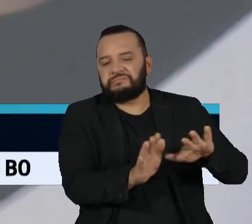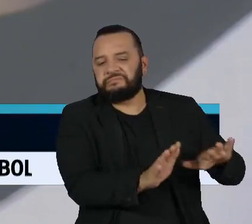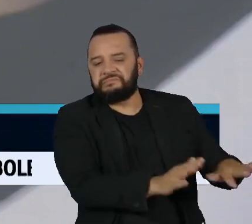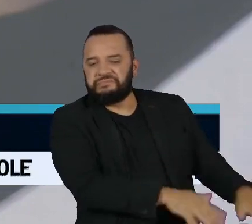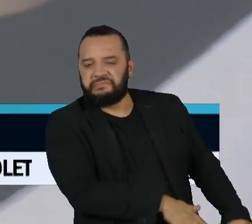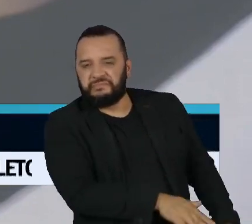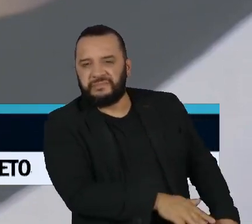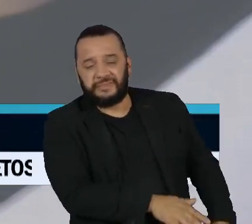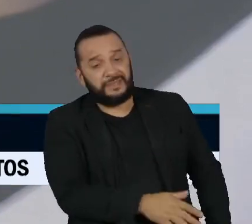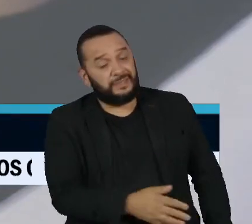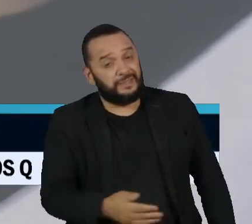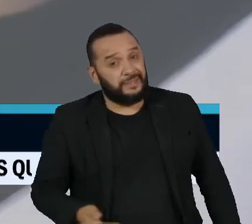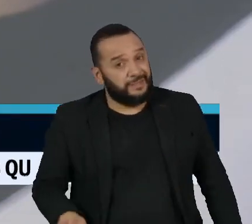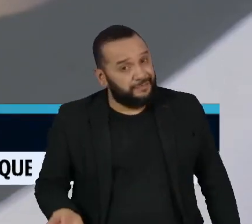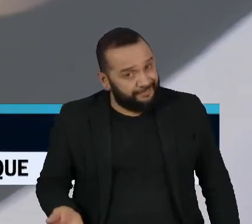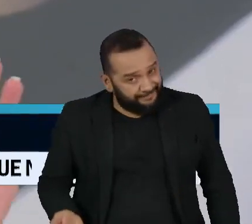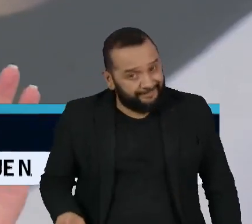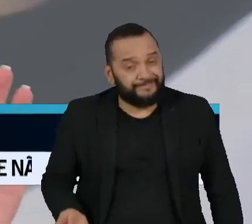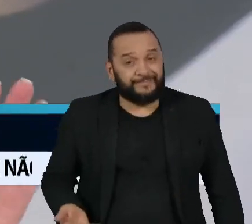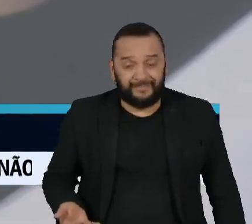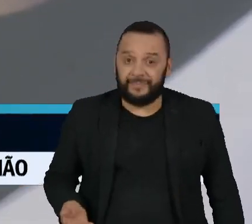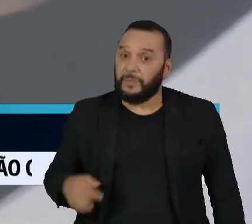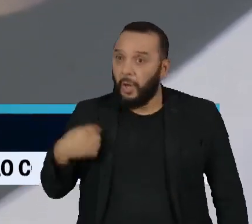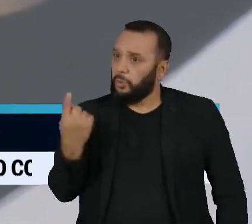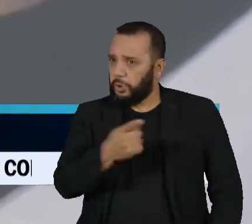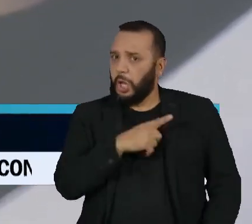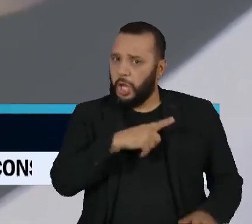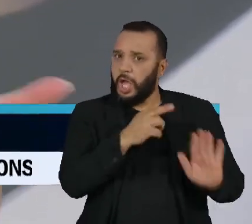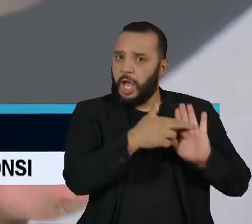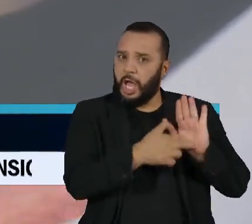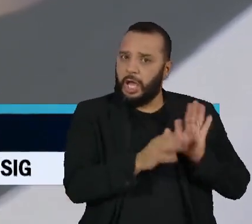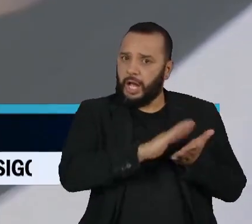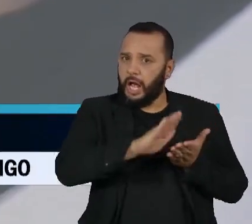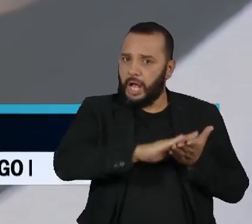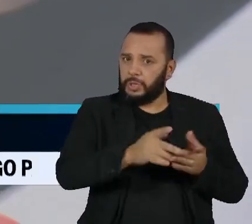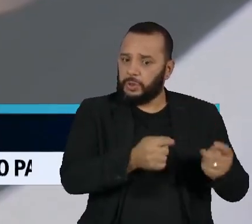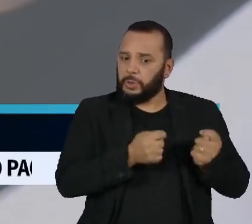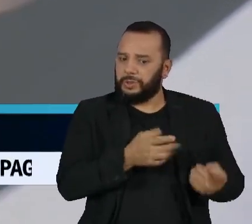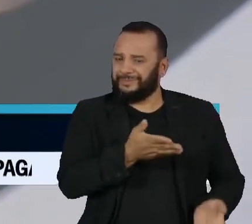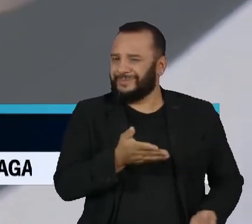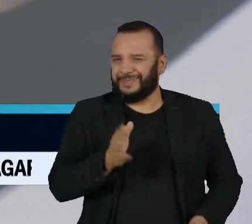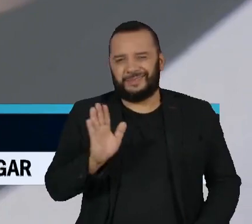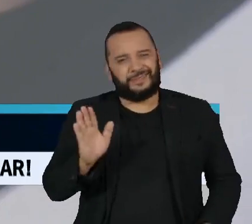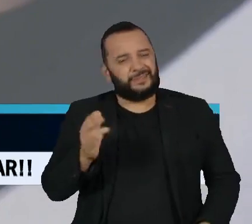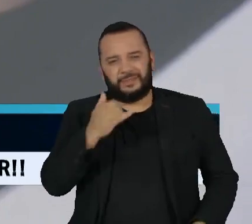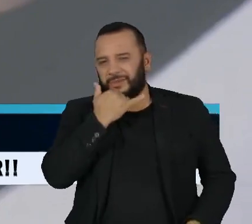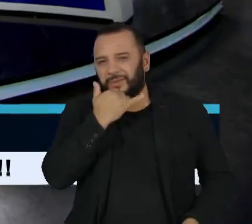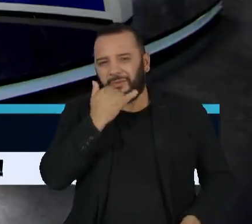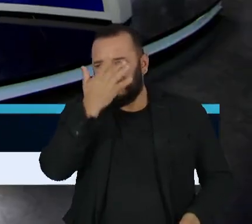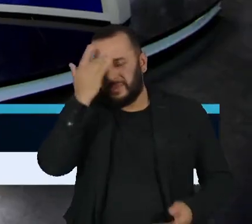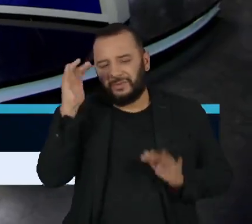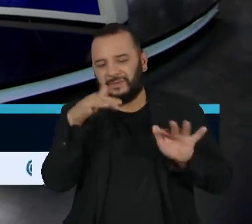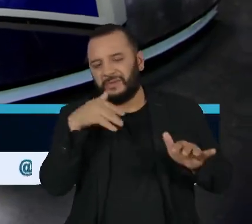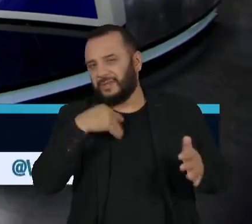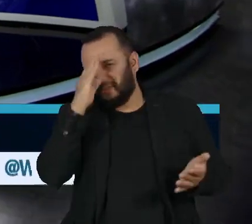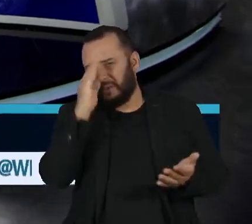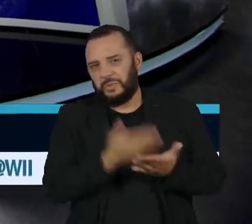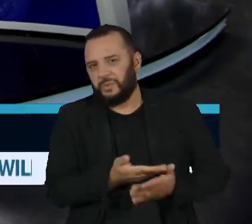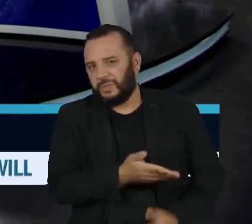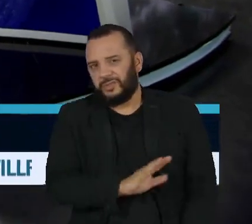consegue ficar dentro, ele acha um caminho que é mais fácil de ficar fora dela. A gente perde totalmente a credibilidade dentro de uma política